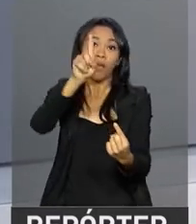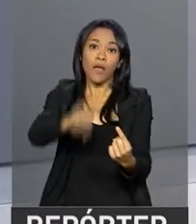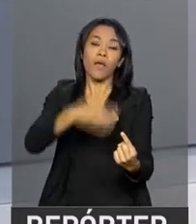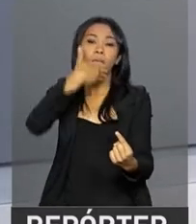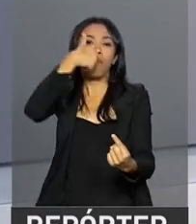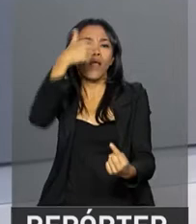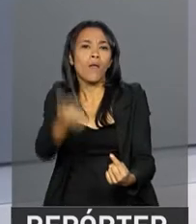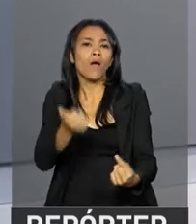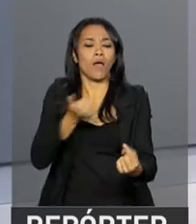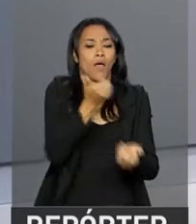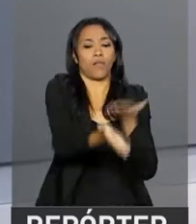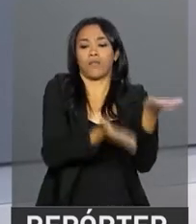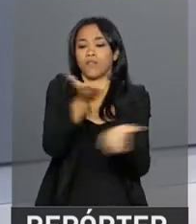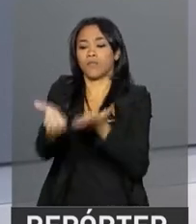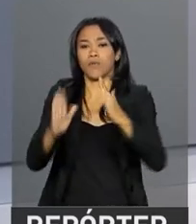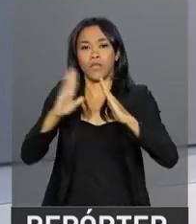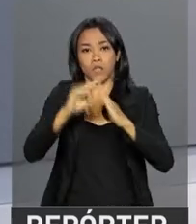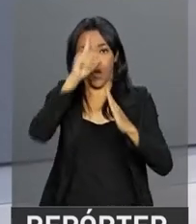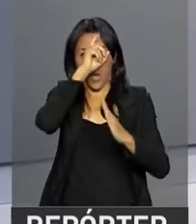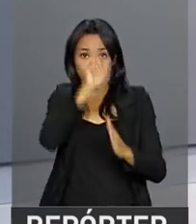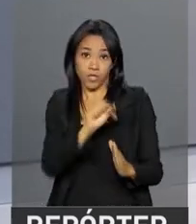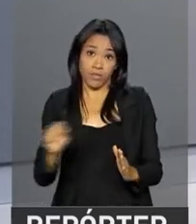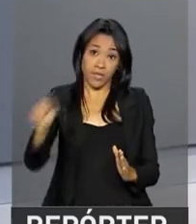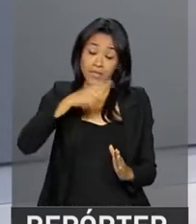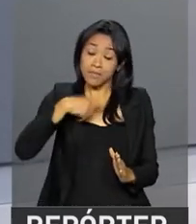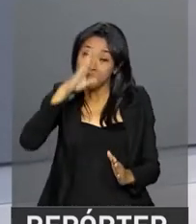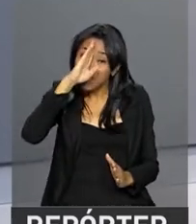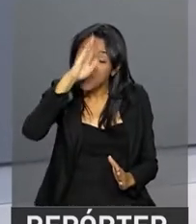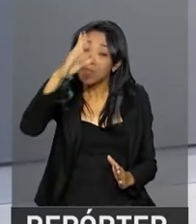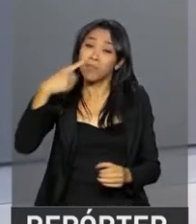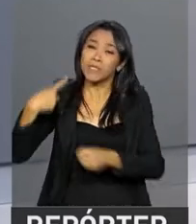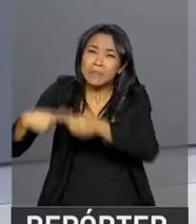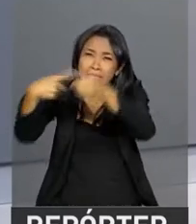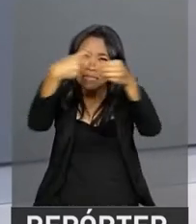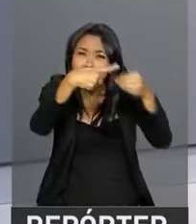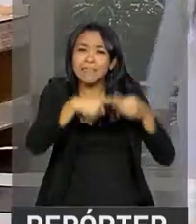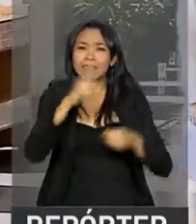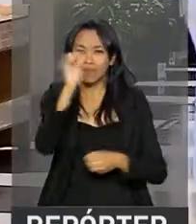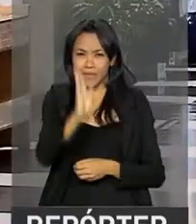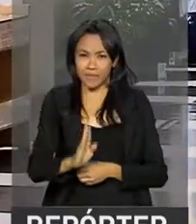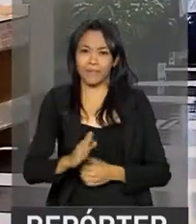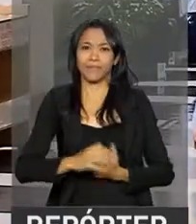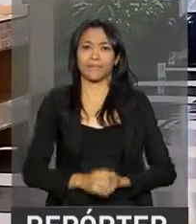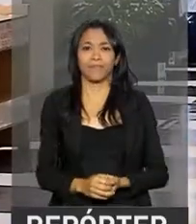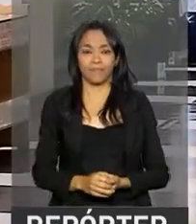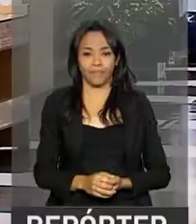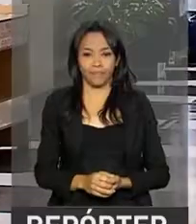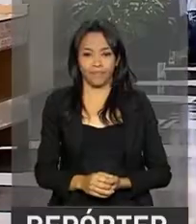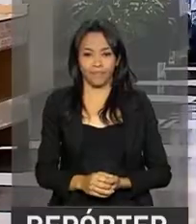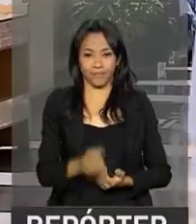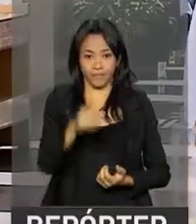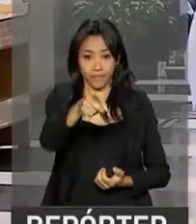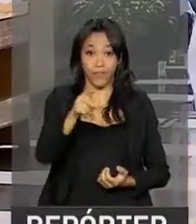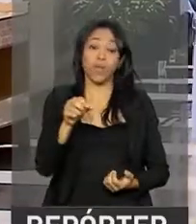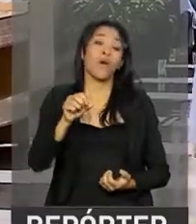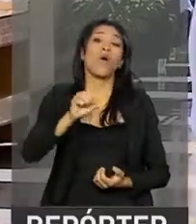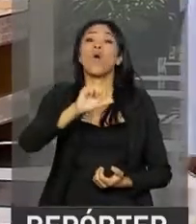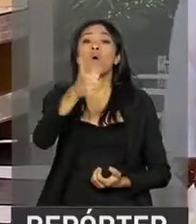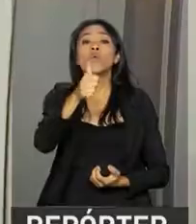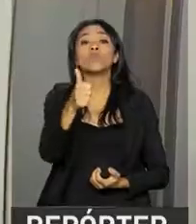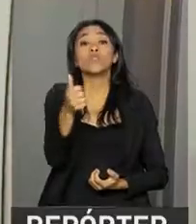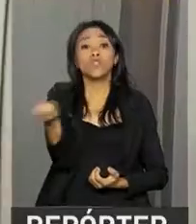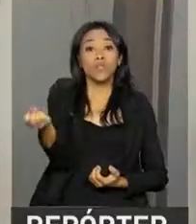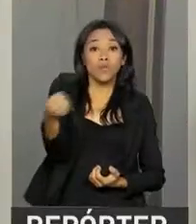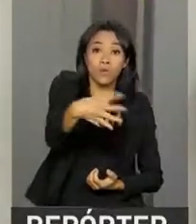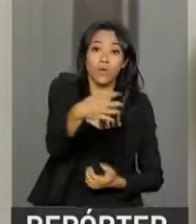do atendimento nos hospitais principalmente no interior do país os 11 novos cursos de medicina